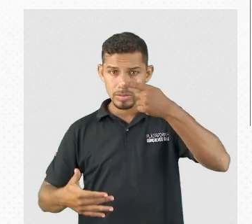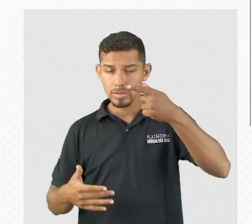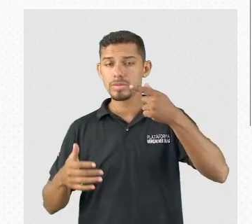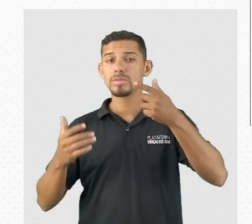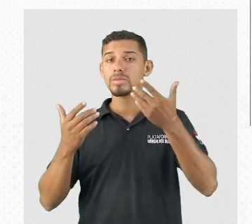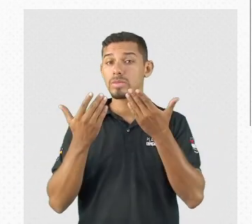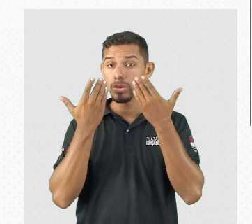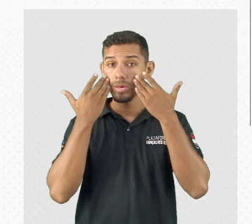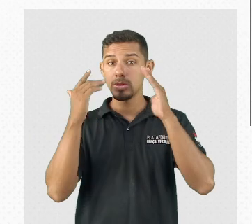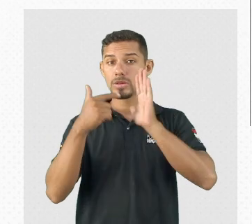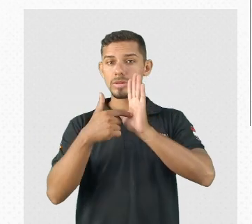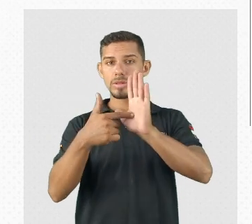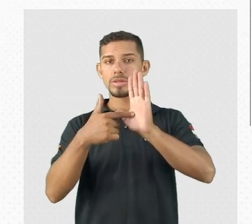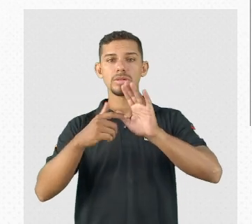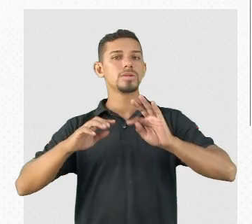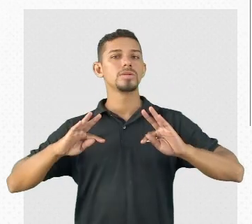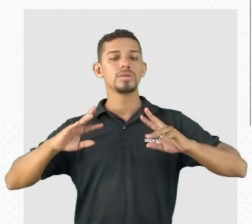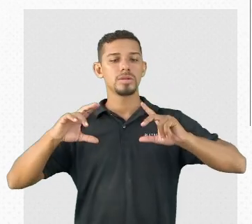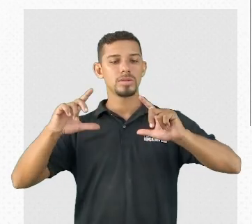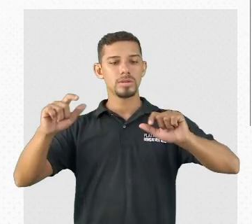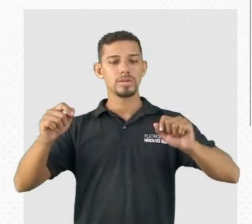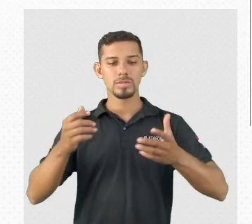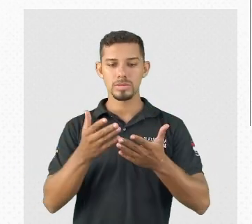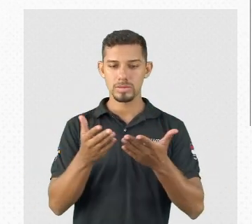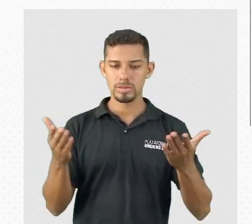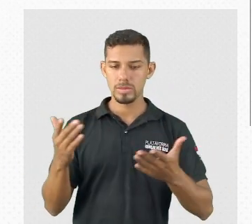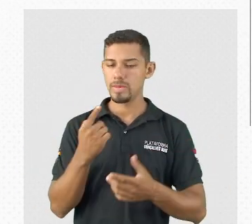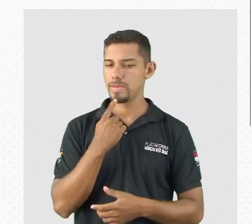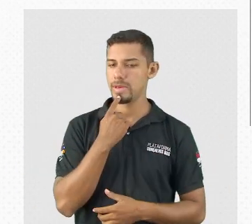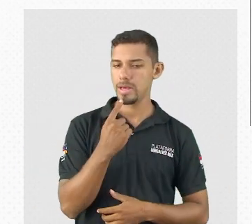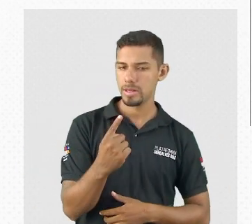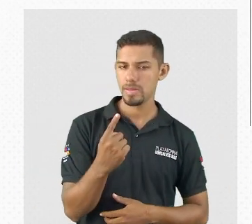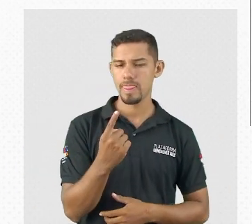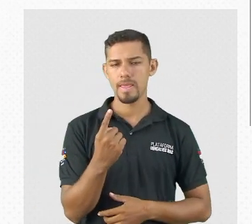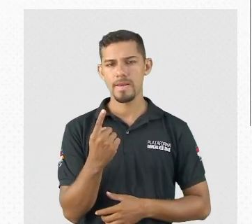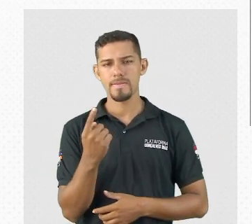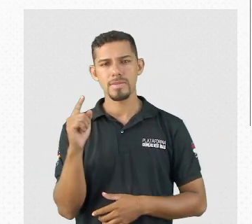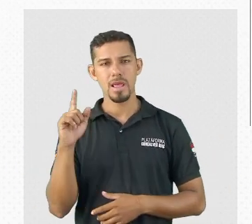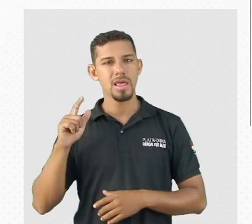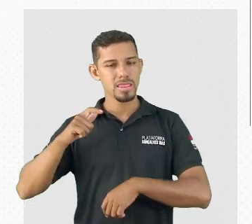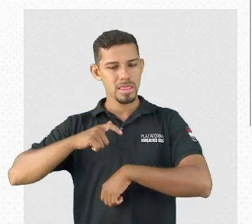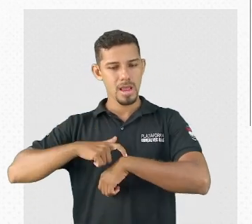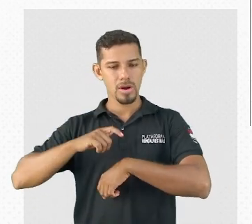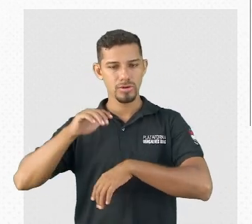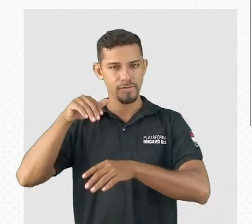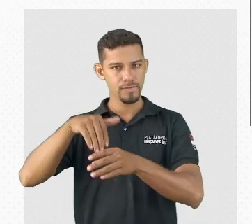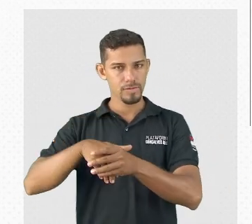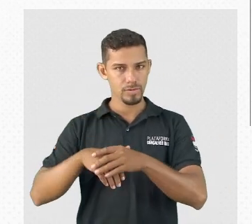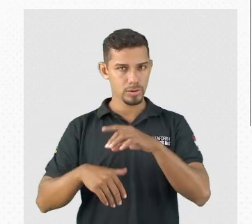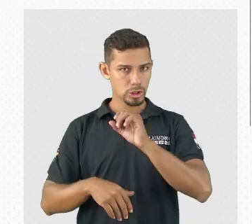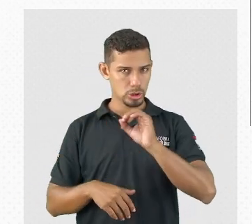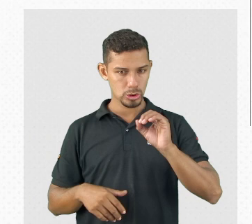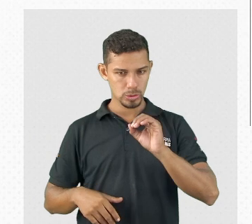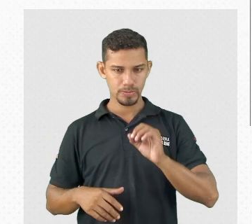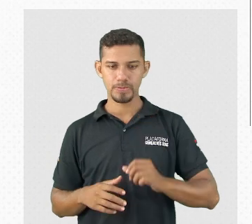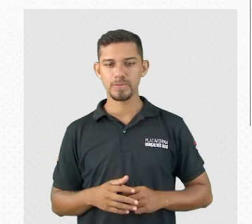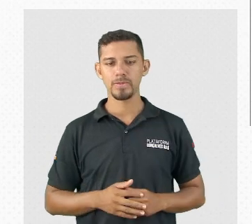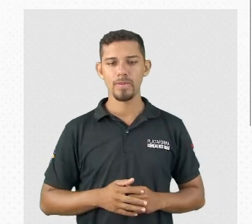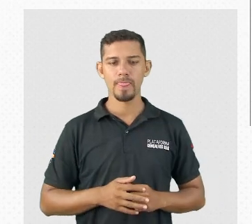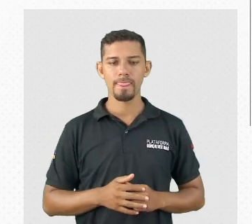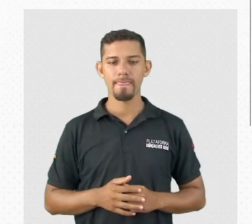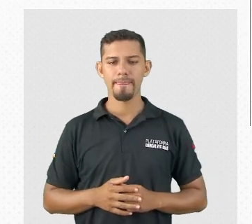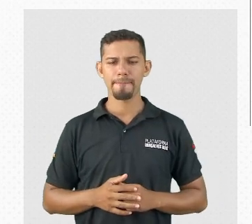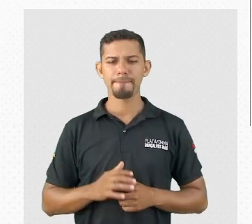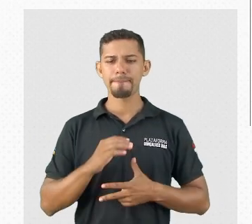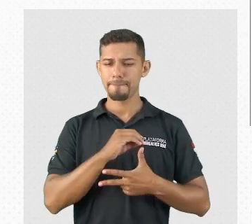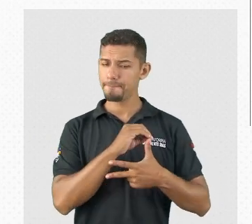possa acompanhar aí esse processo de uma forma mais próxima e não só pertinho da hora de votar, né? Então, vamos lá.